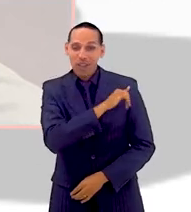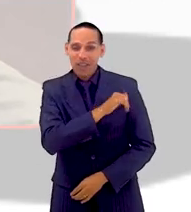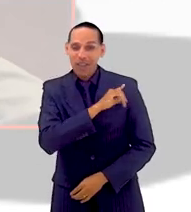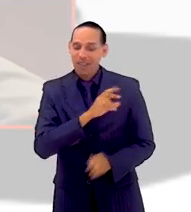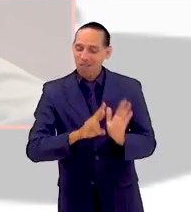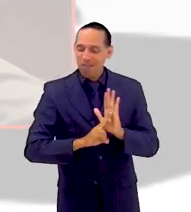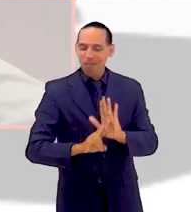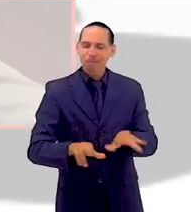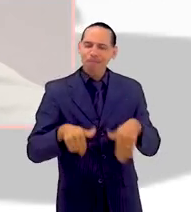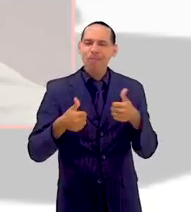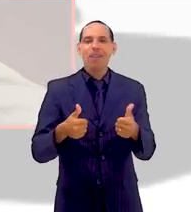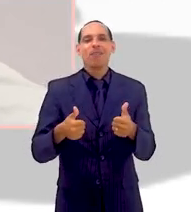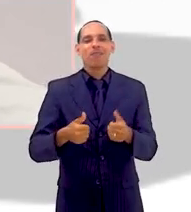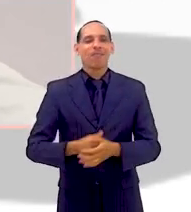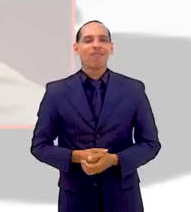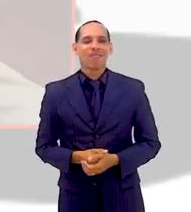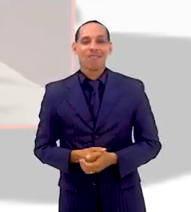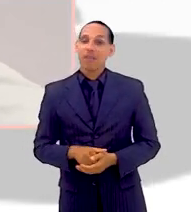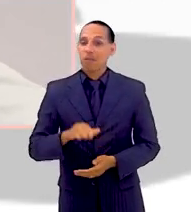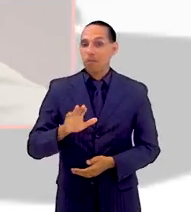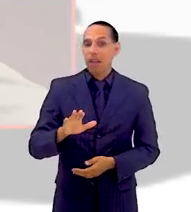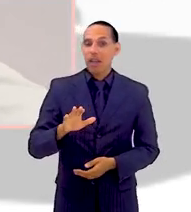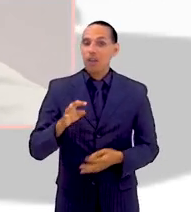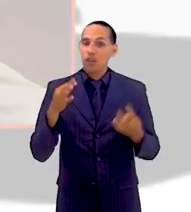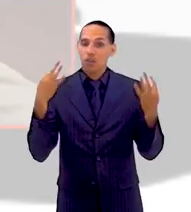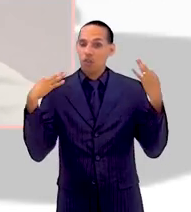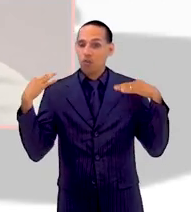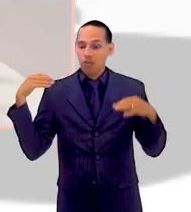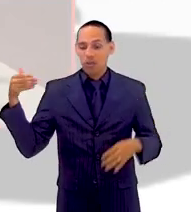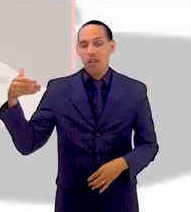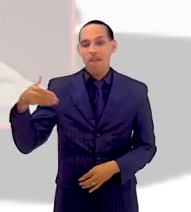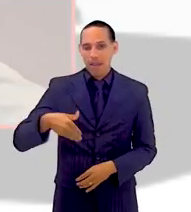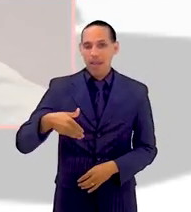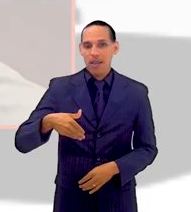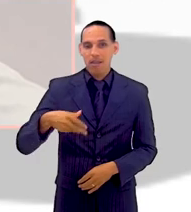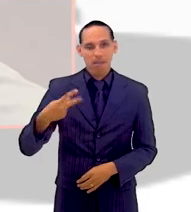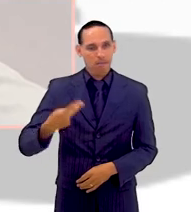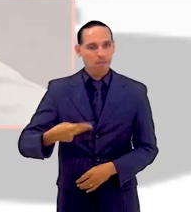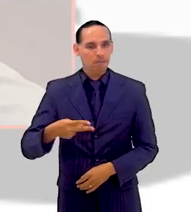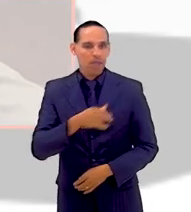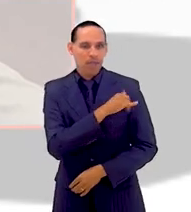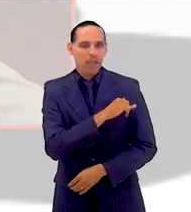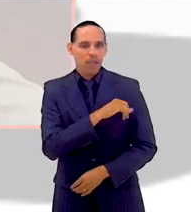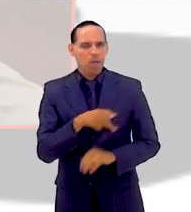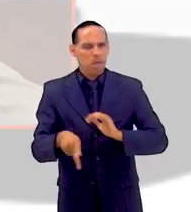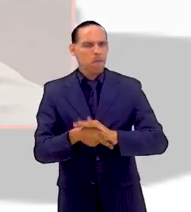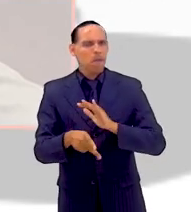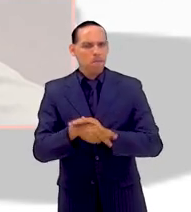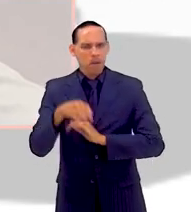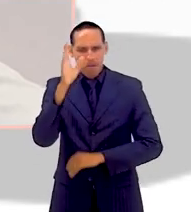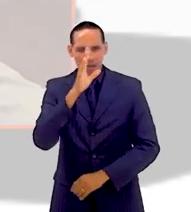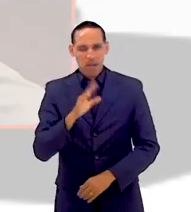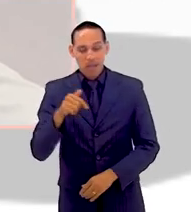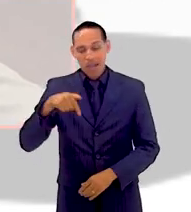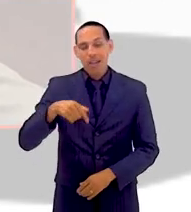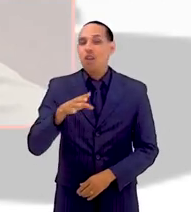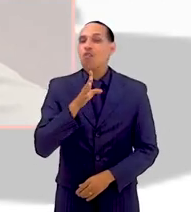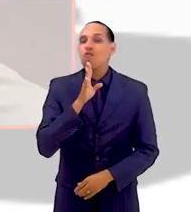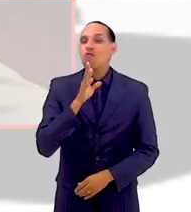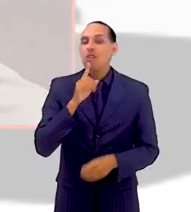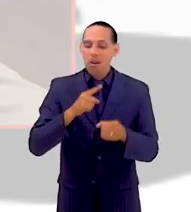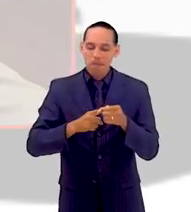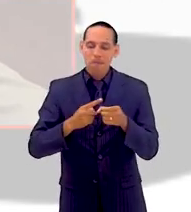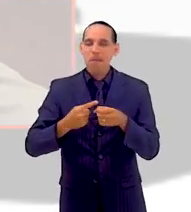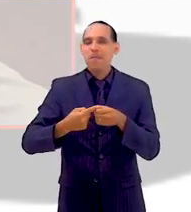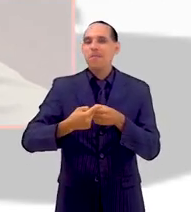representatividade importante. Claro que esses turistas brasileiros vêm para o Rio, mas aqui conhecem, né, o nosso interior